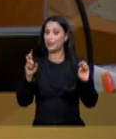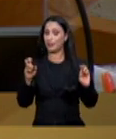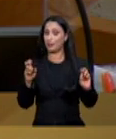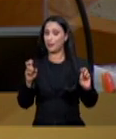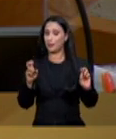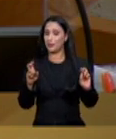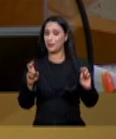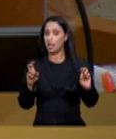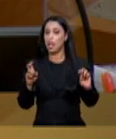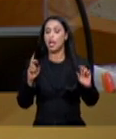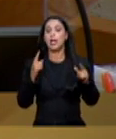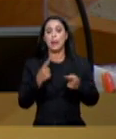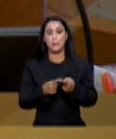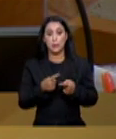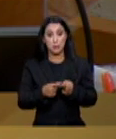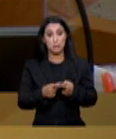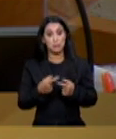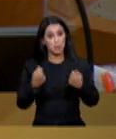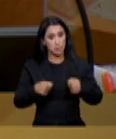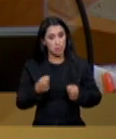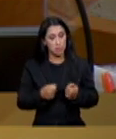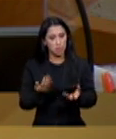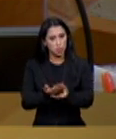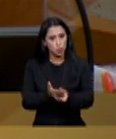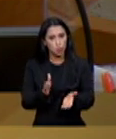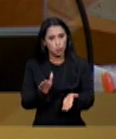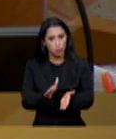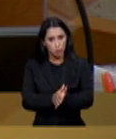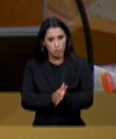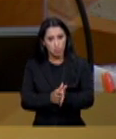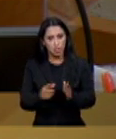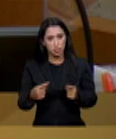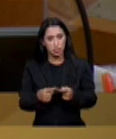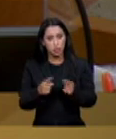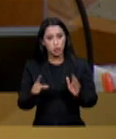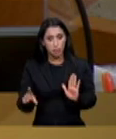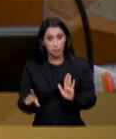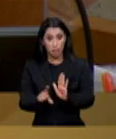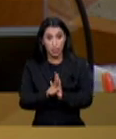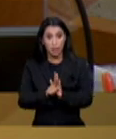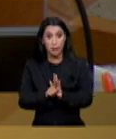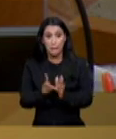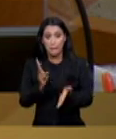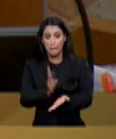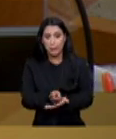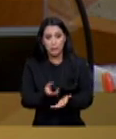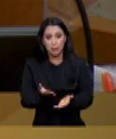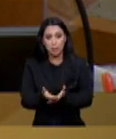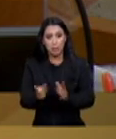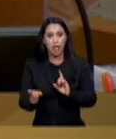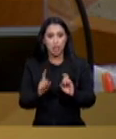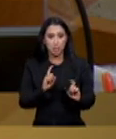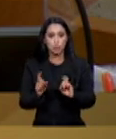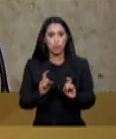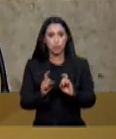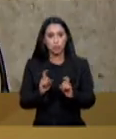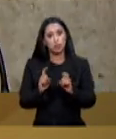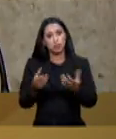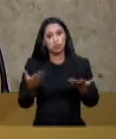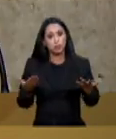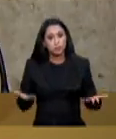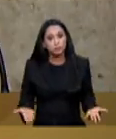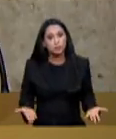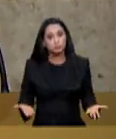é que precisa de um devido processo legal para chegar a essa conclusão, quer dizer, ainda que seja um processo administrativo. Sim, mas eu não concluí.